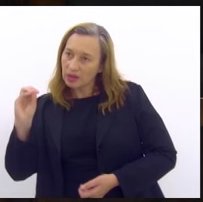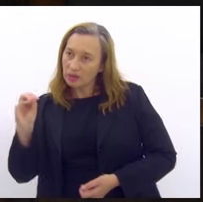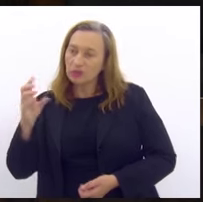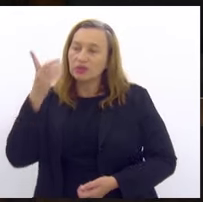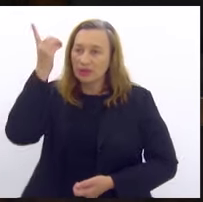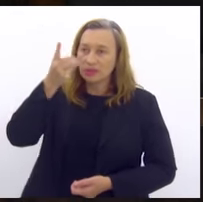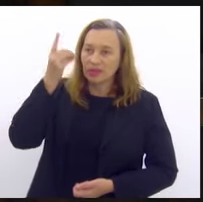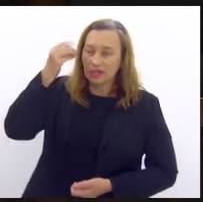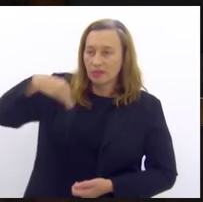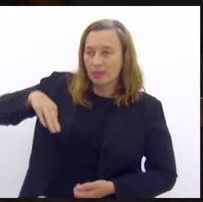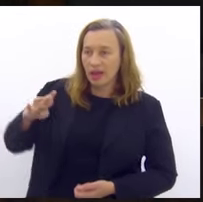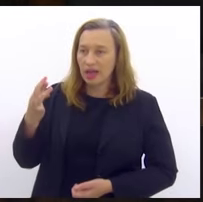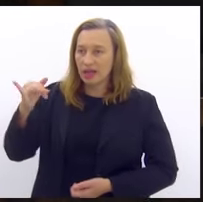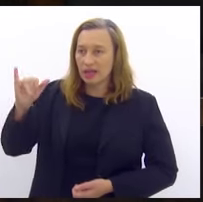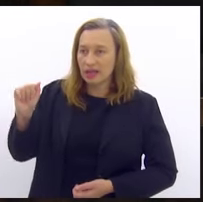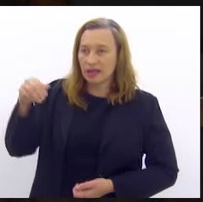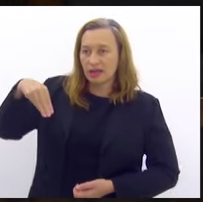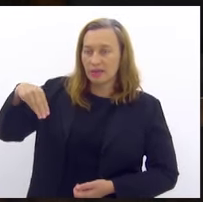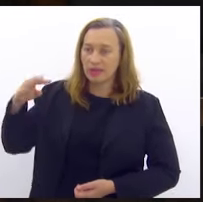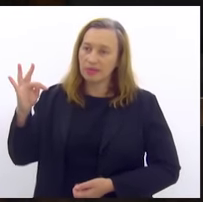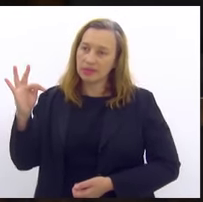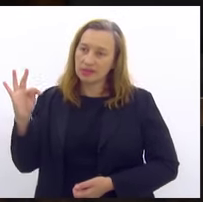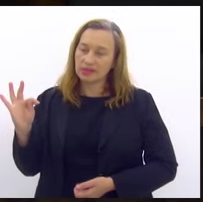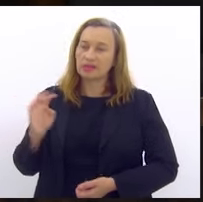Deputada Marina do MST.